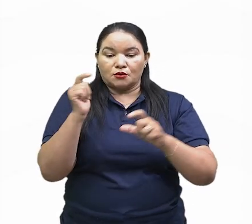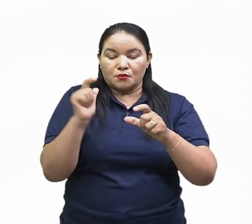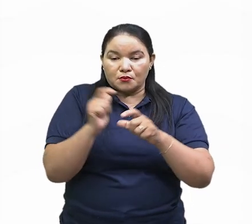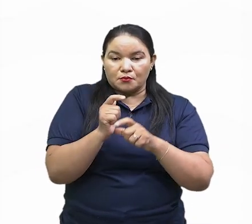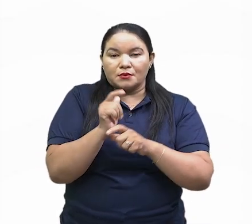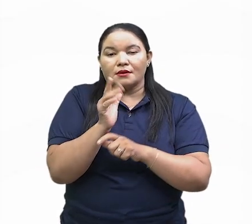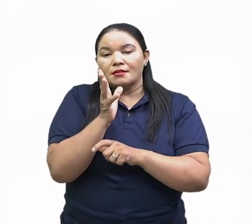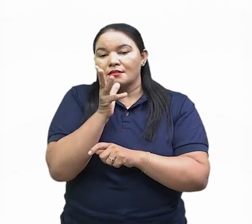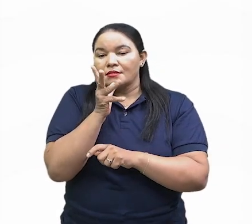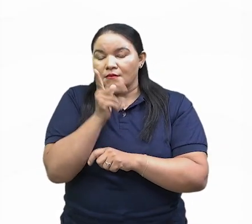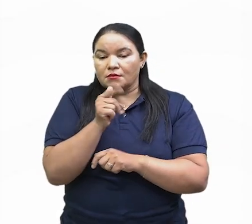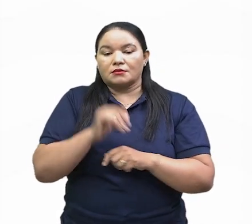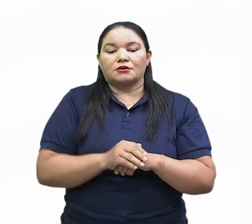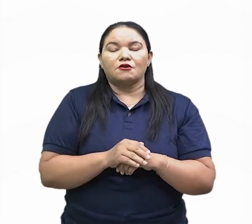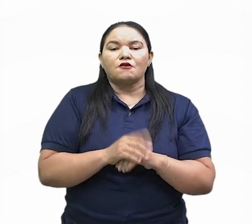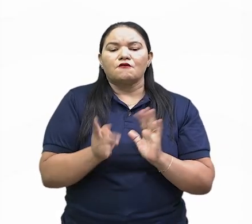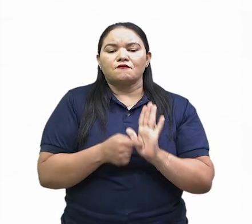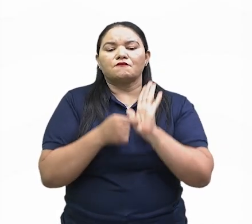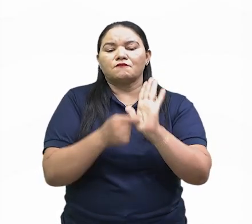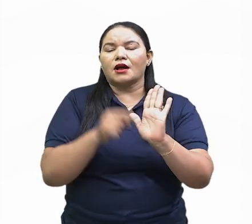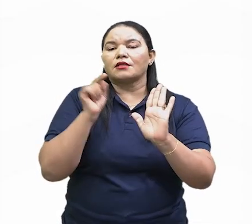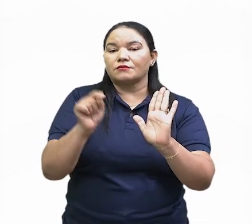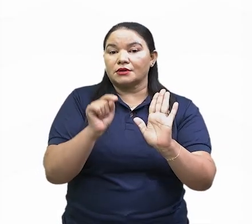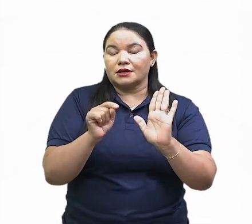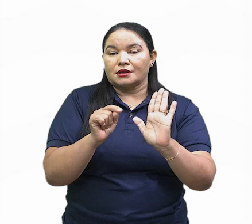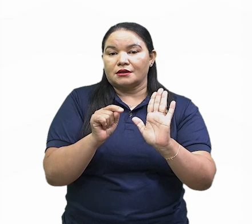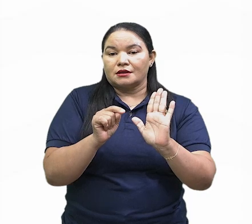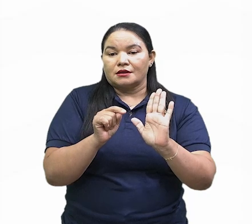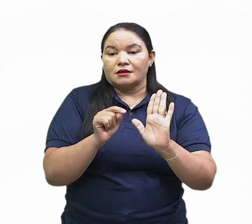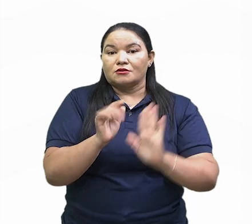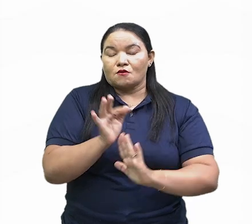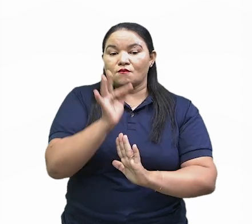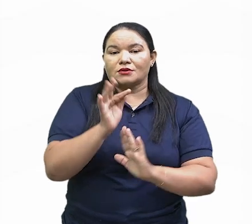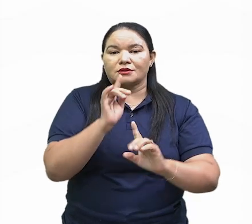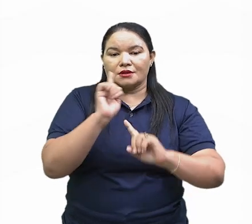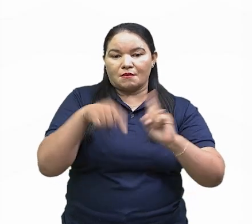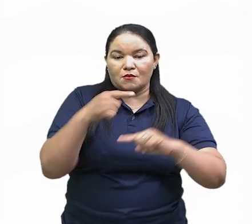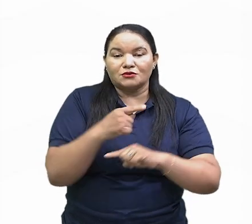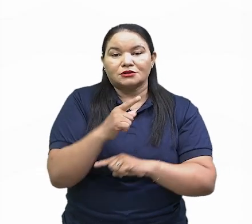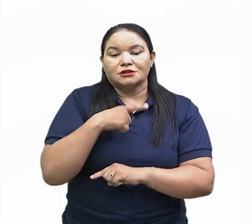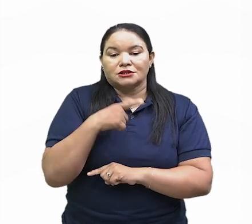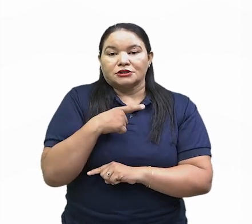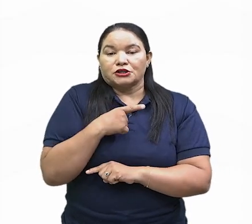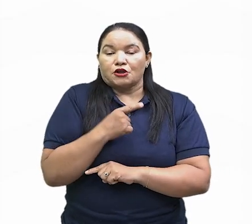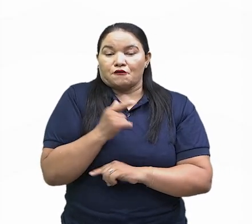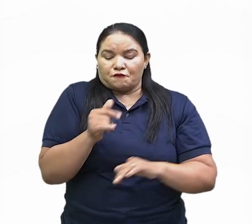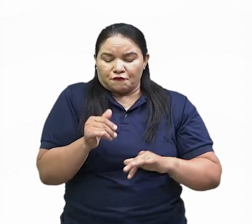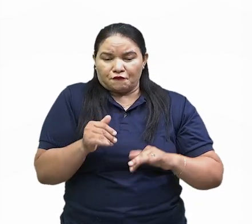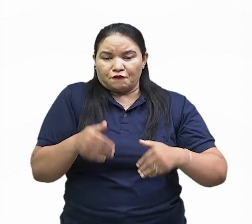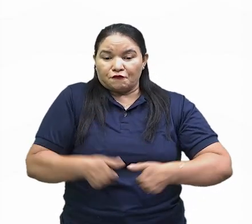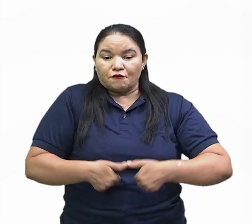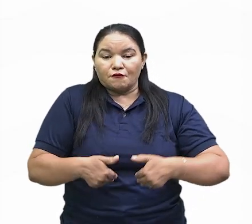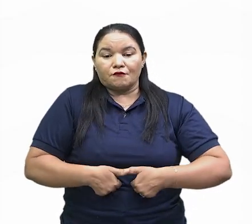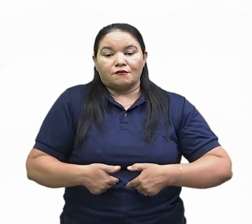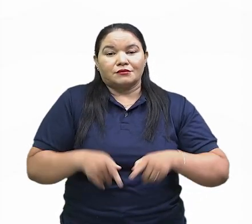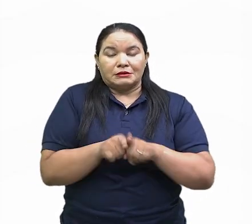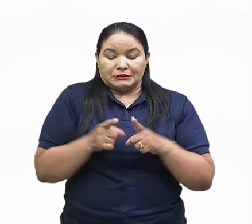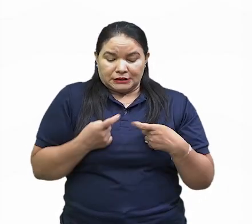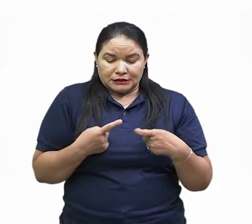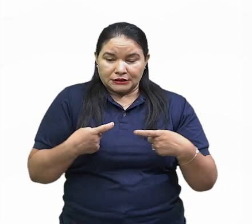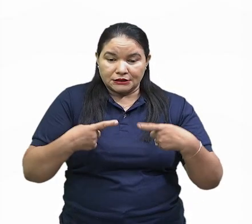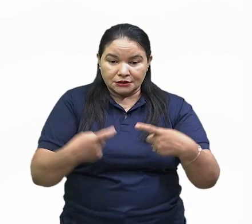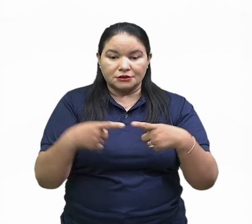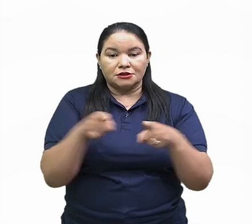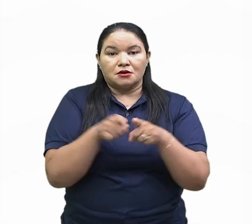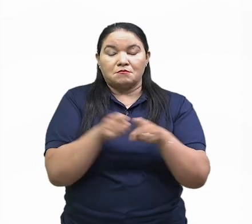colocar para a gente? Ele acabou prevendo que teria fome, guerras e epidemias